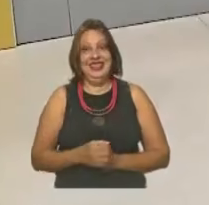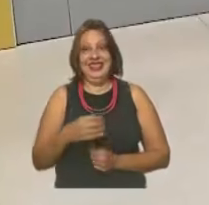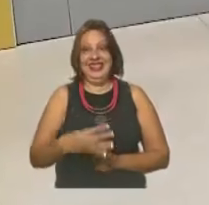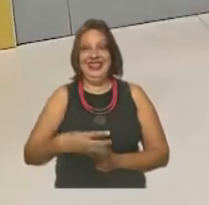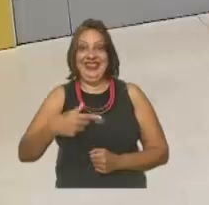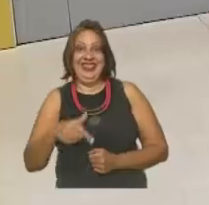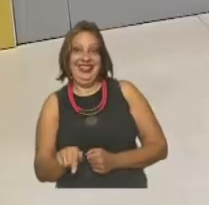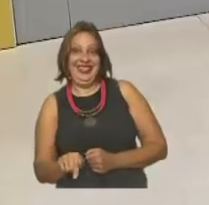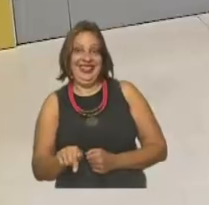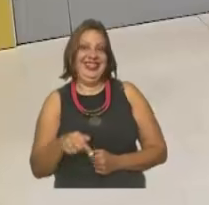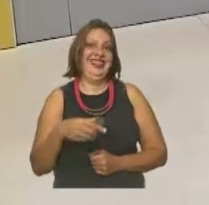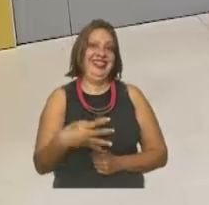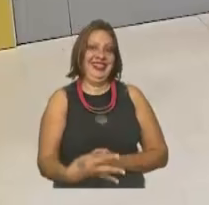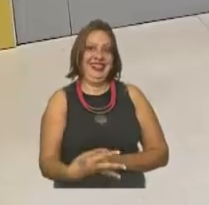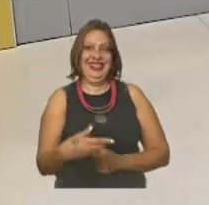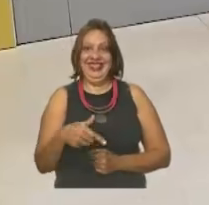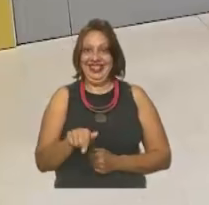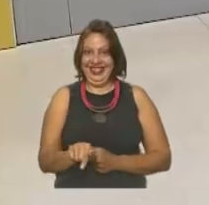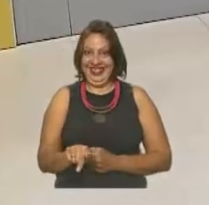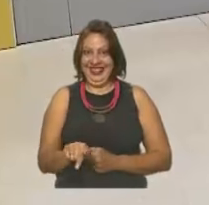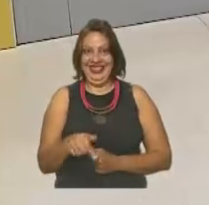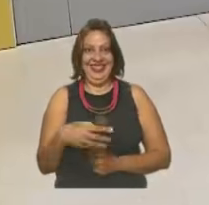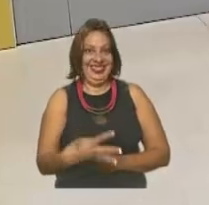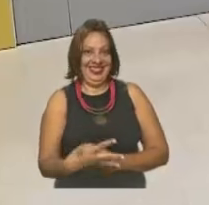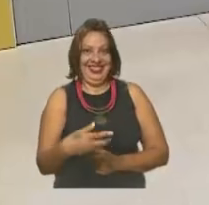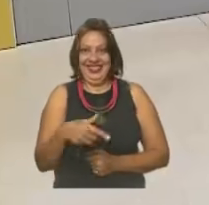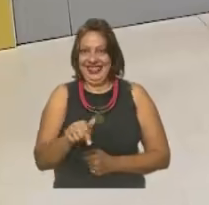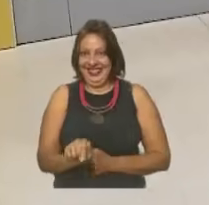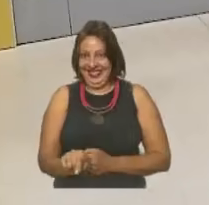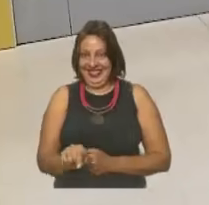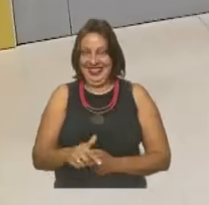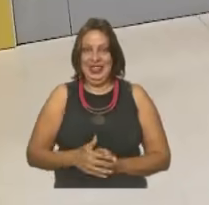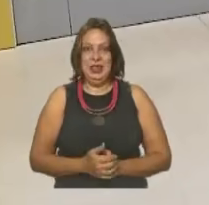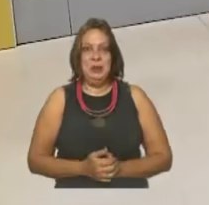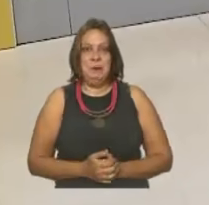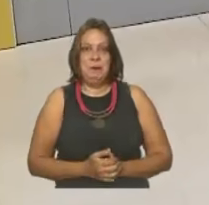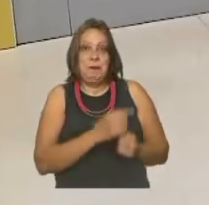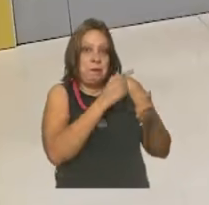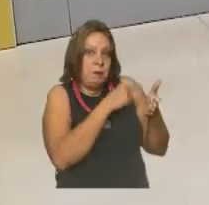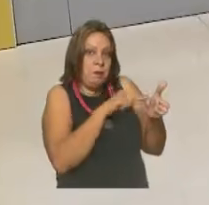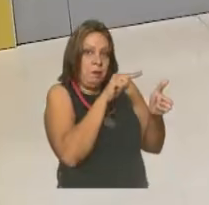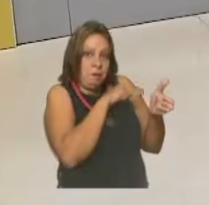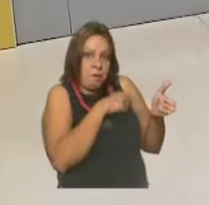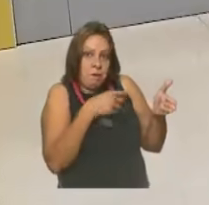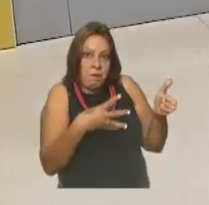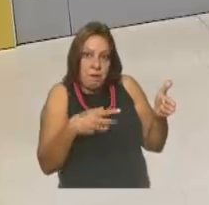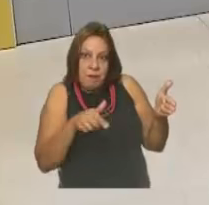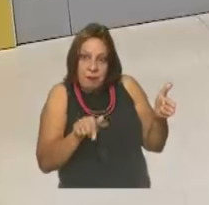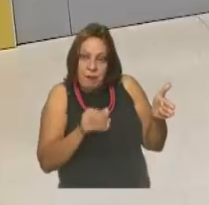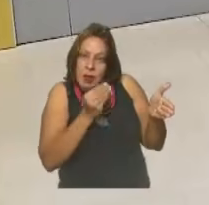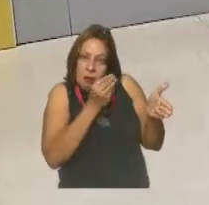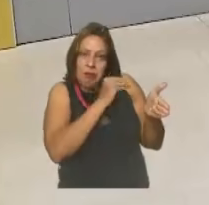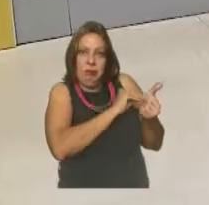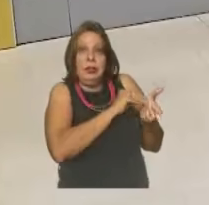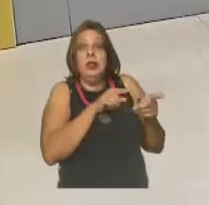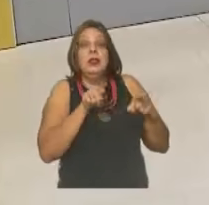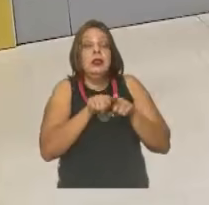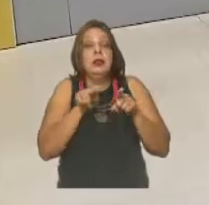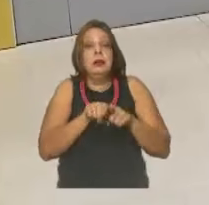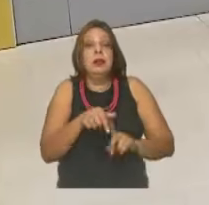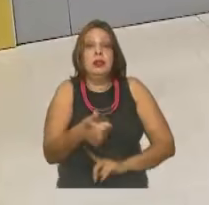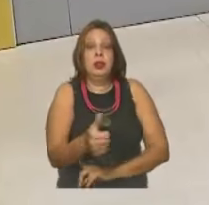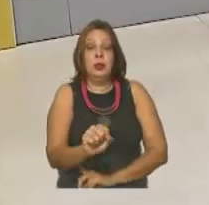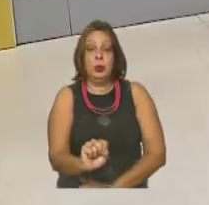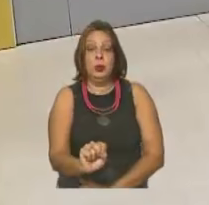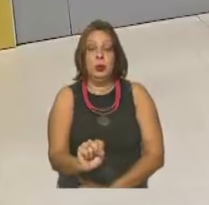57, 47. 47. Marque 47. Tem 18 também. 18.